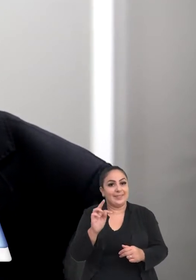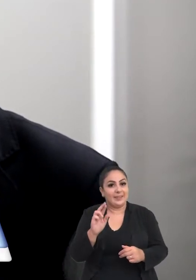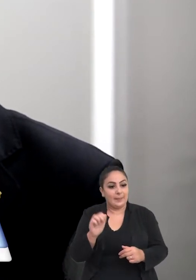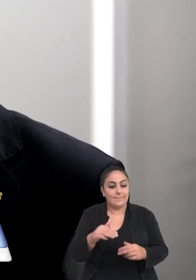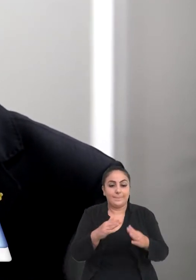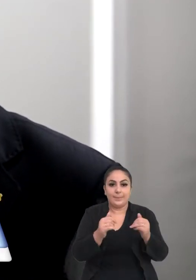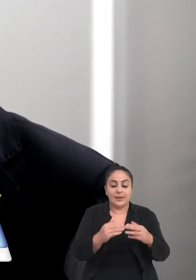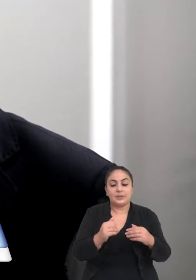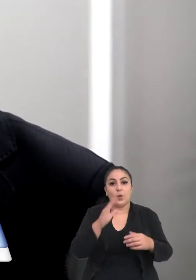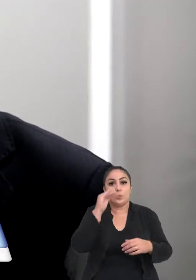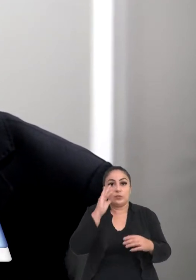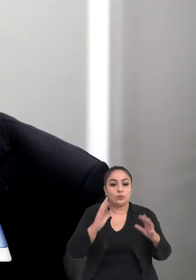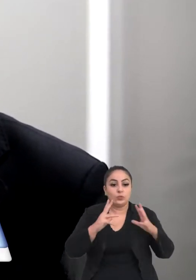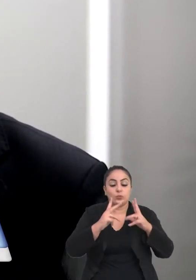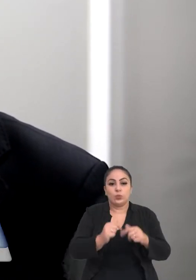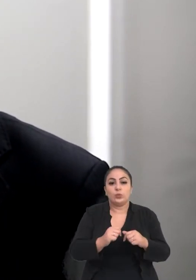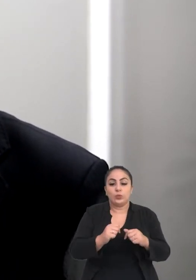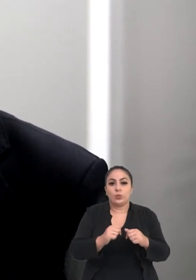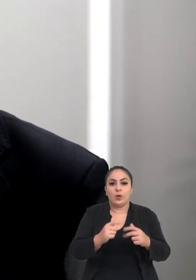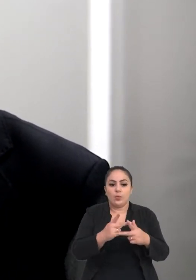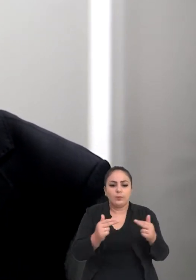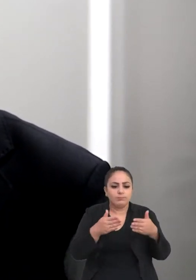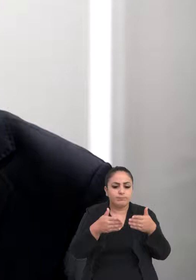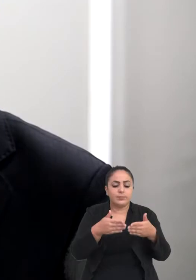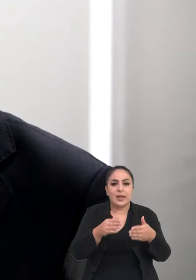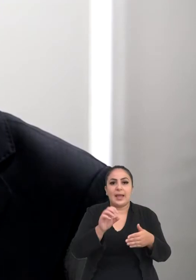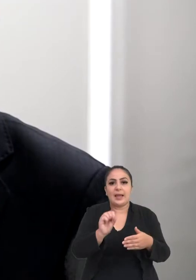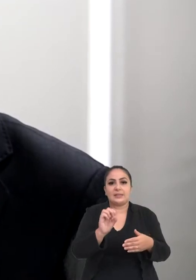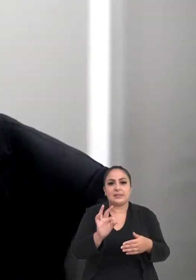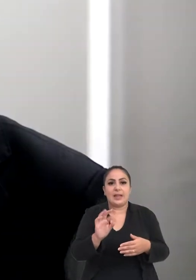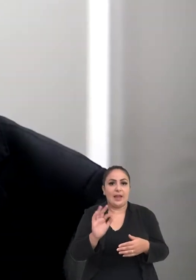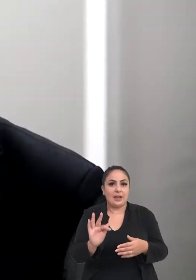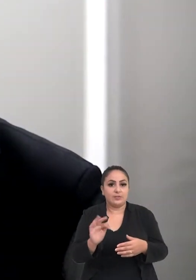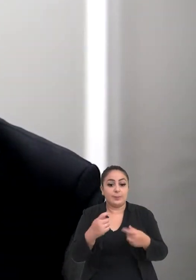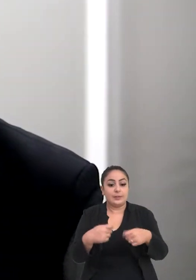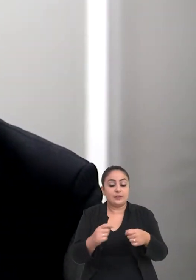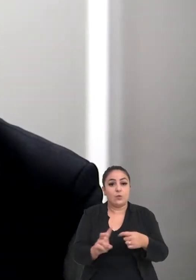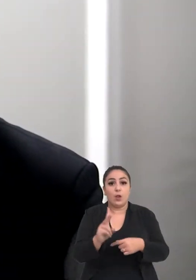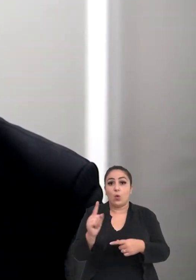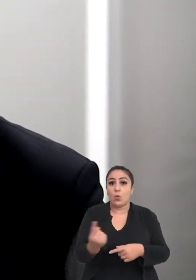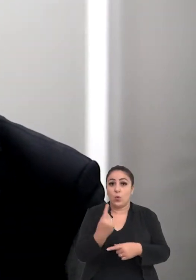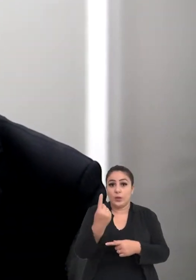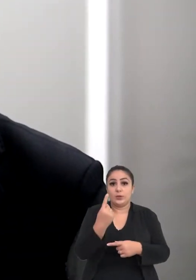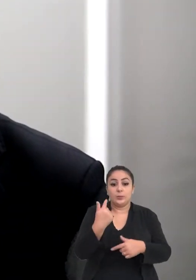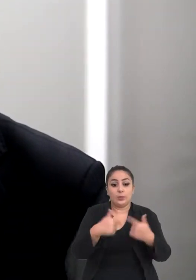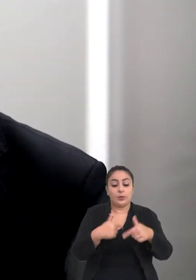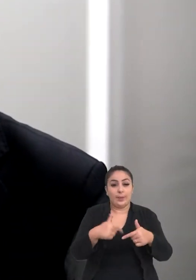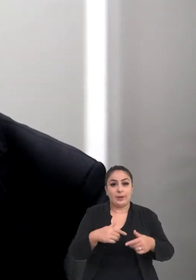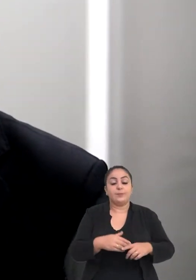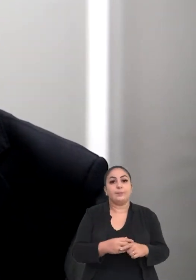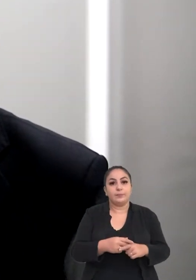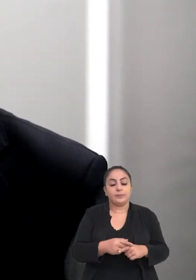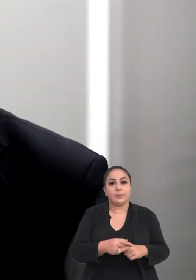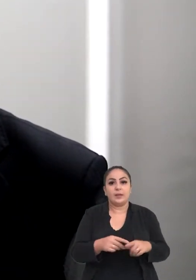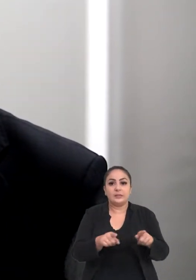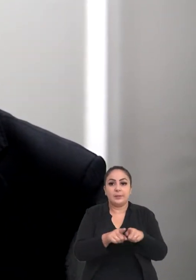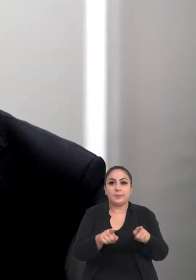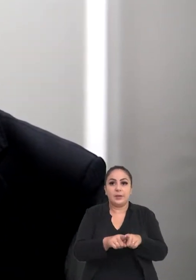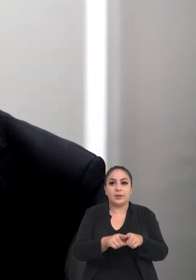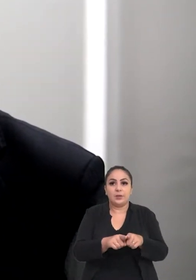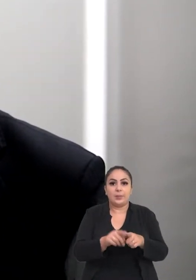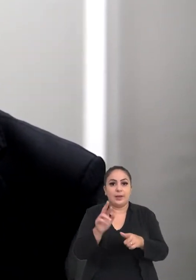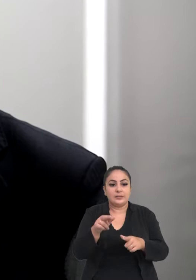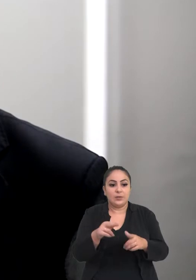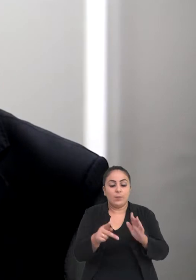cobra, observando a determinação do STF, que elas devem ser um valor único pelo serviço, e também